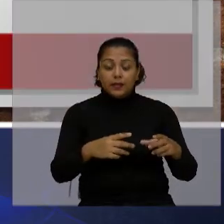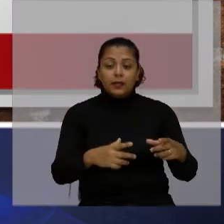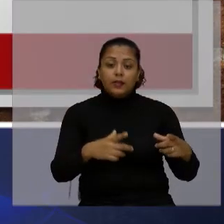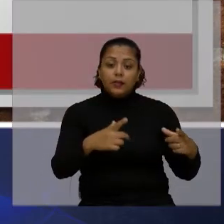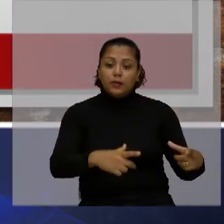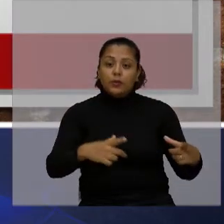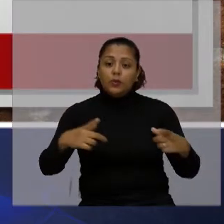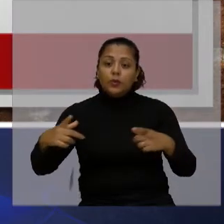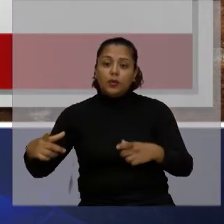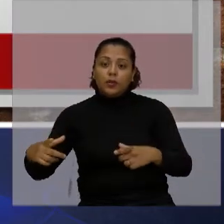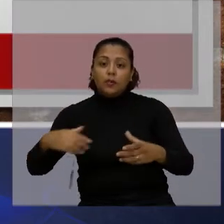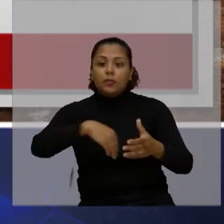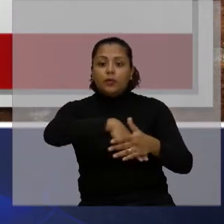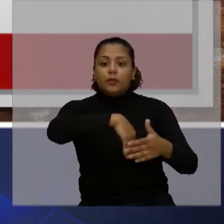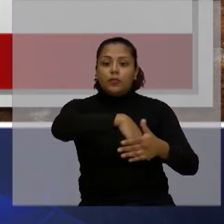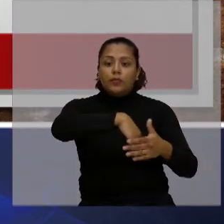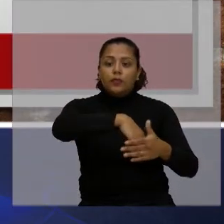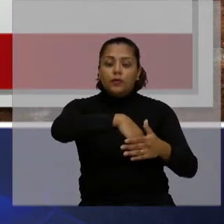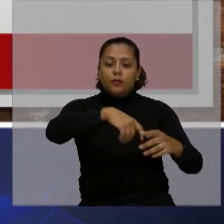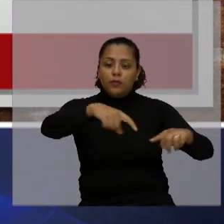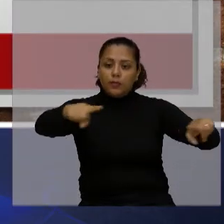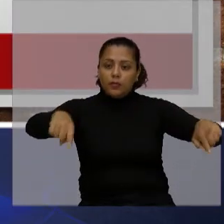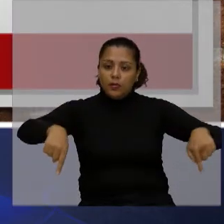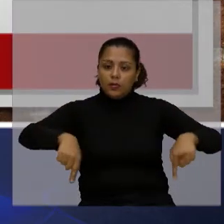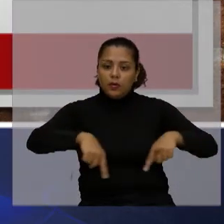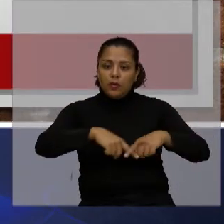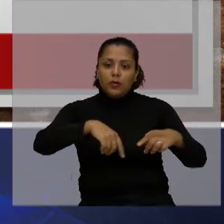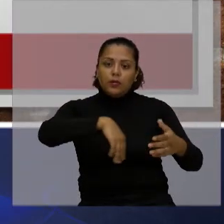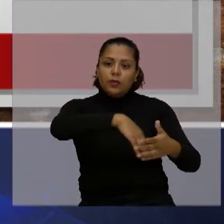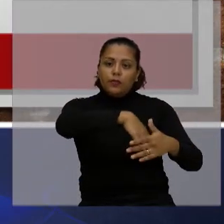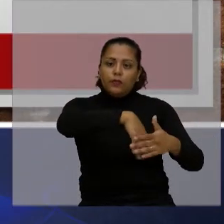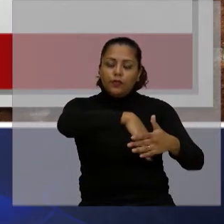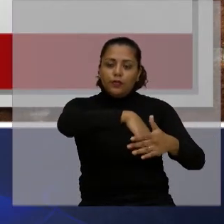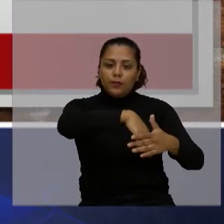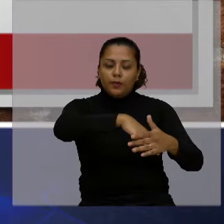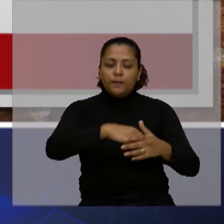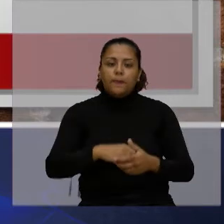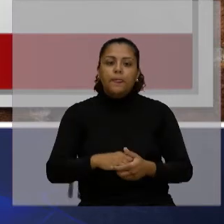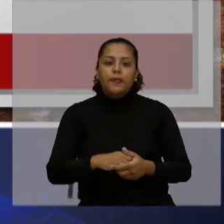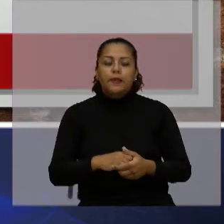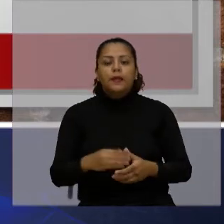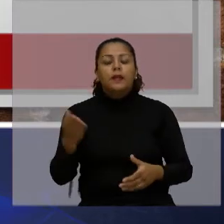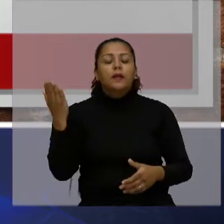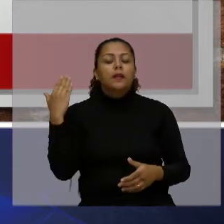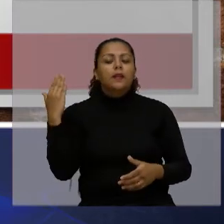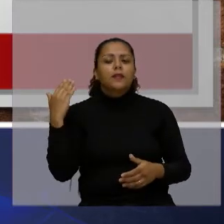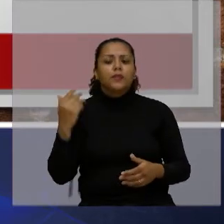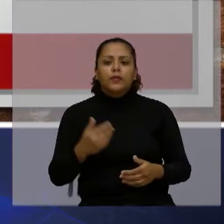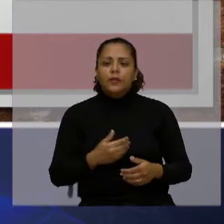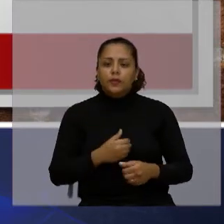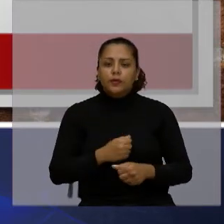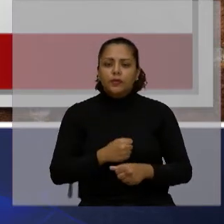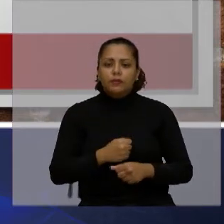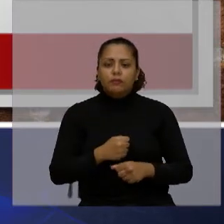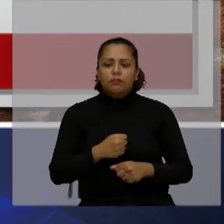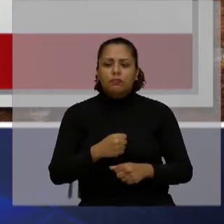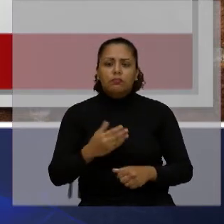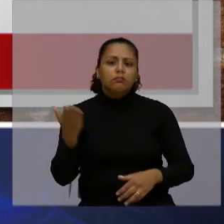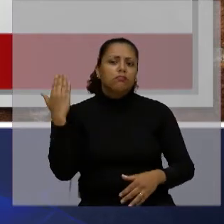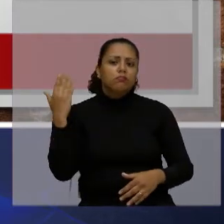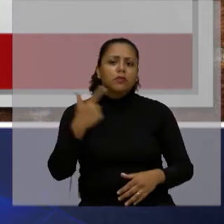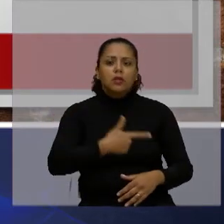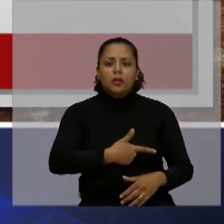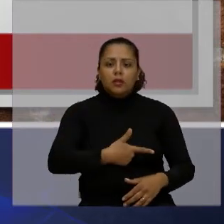favor? É um campo antigo. Desde 2013, a gente tem